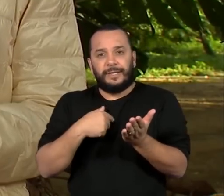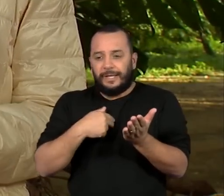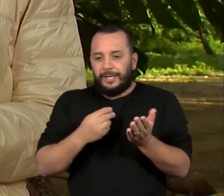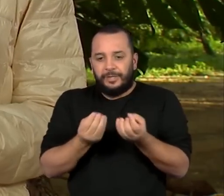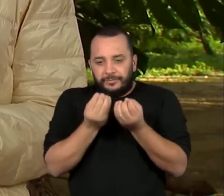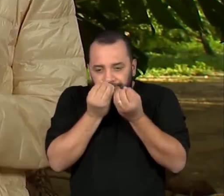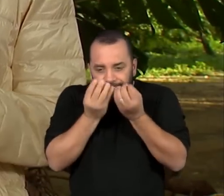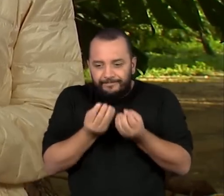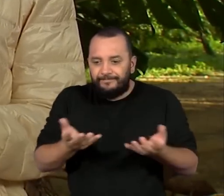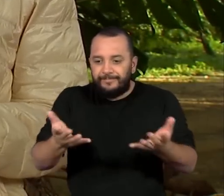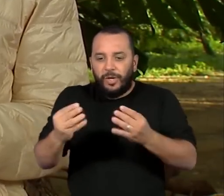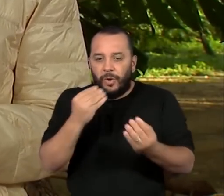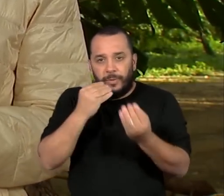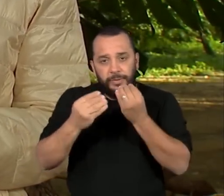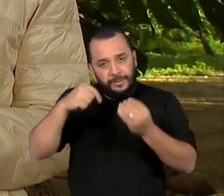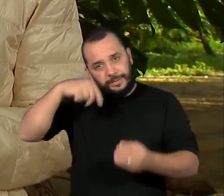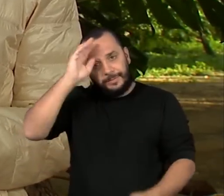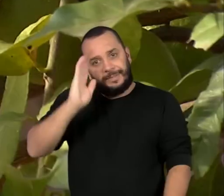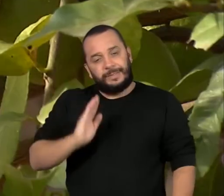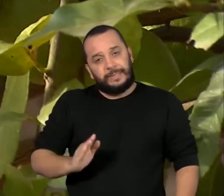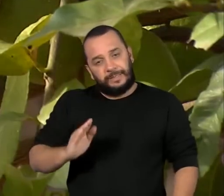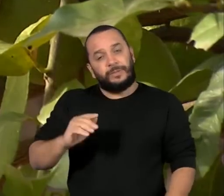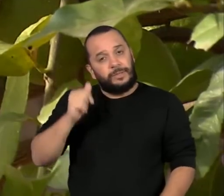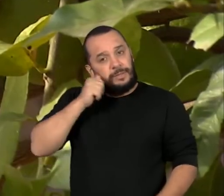em gastronomia Rita Taraborelli.